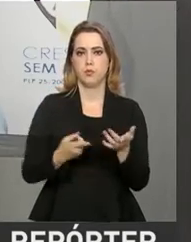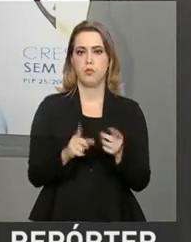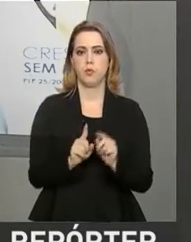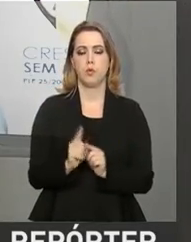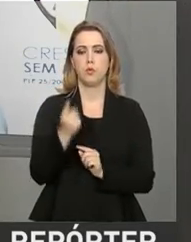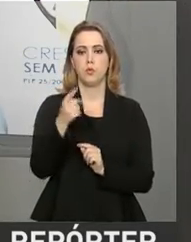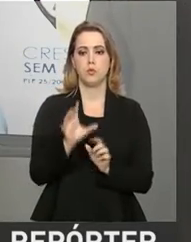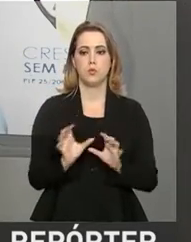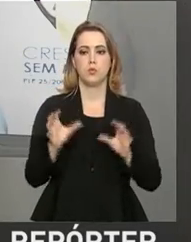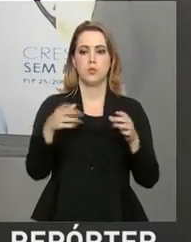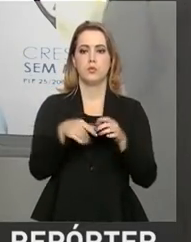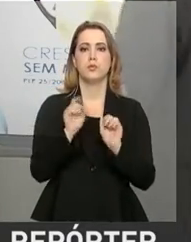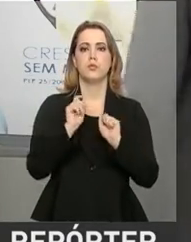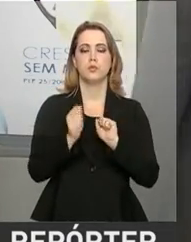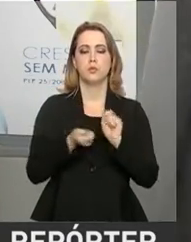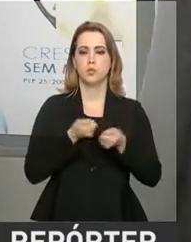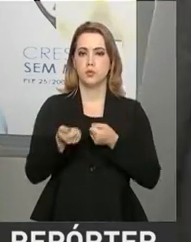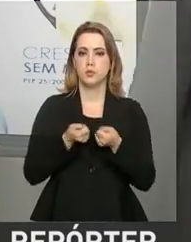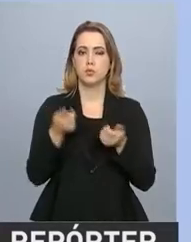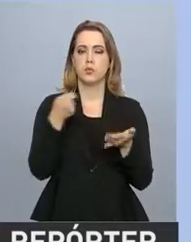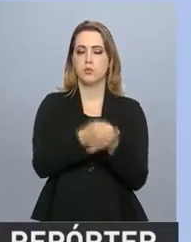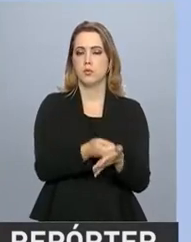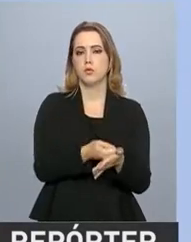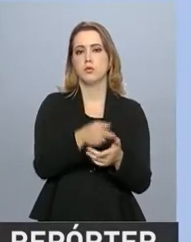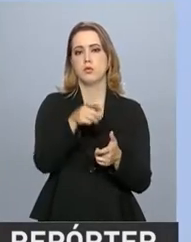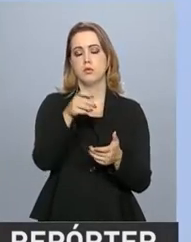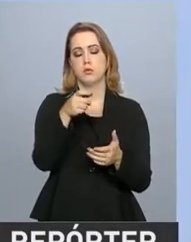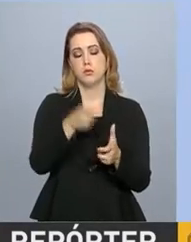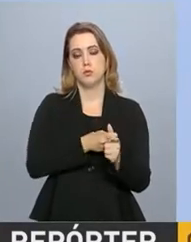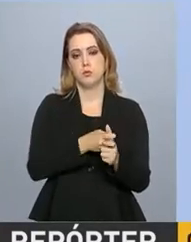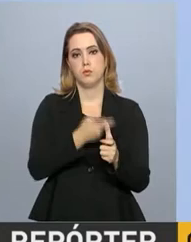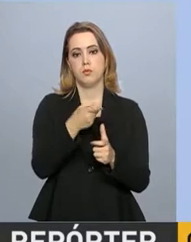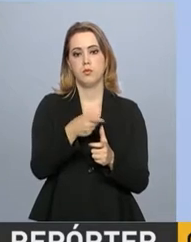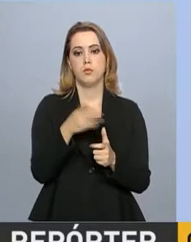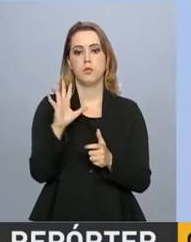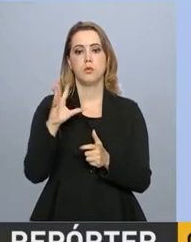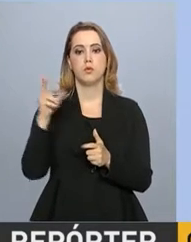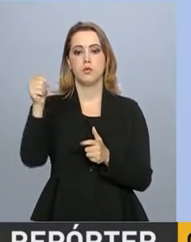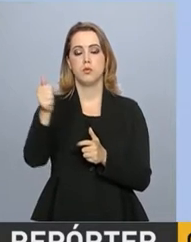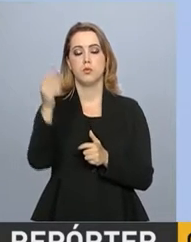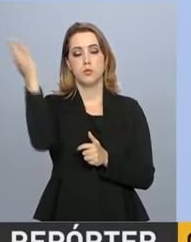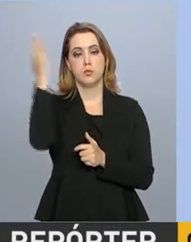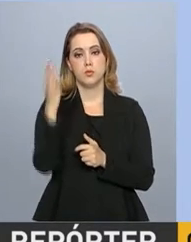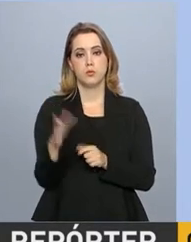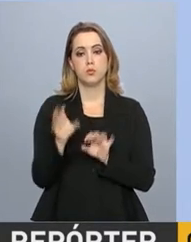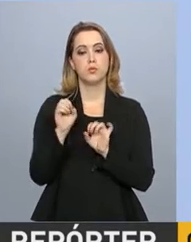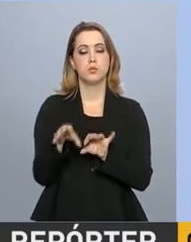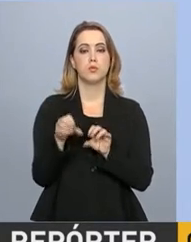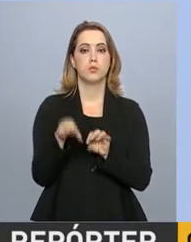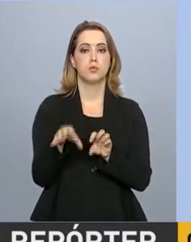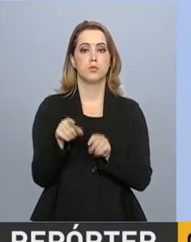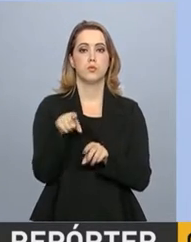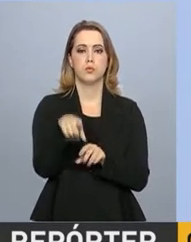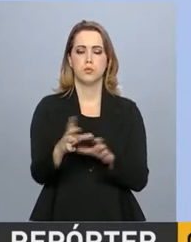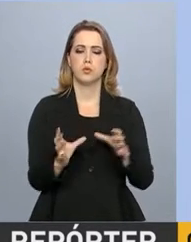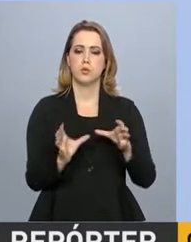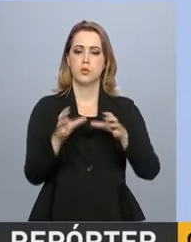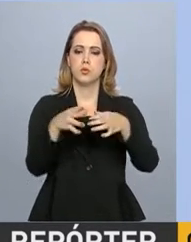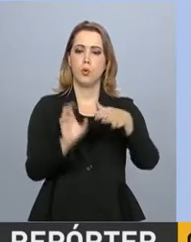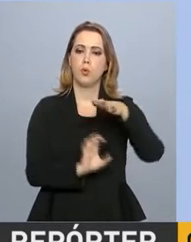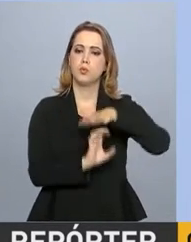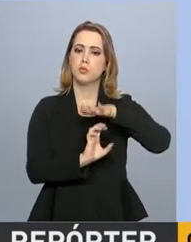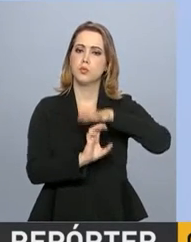vai ajudar na regularização das dívidas. É um trabalho em todo o Brasil, de orientação a essas pequenas